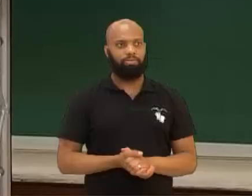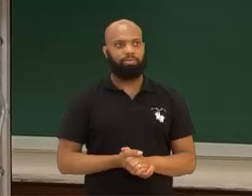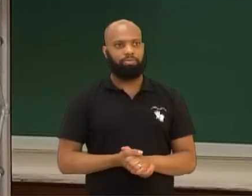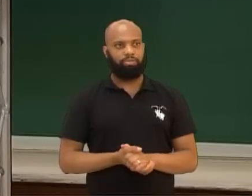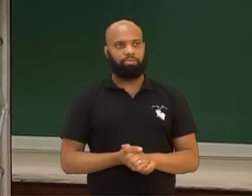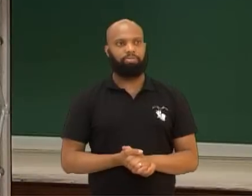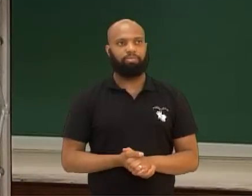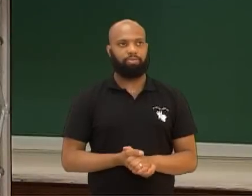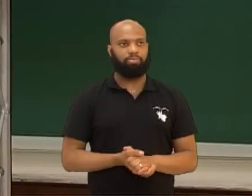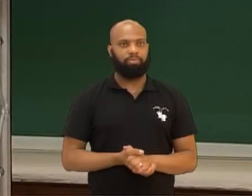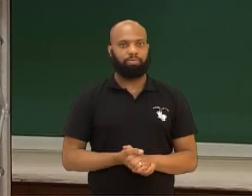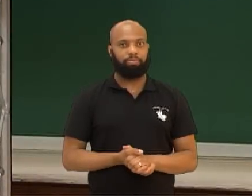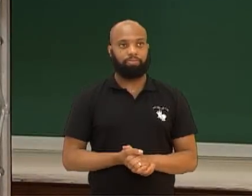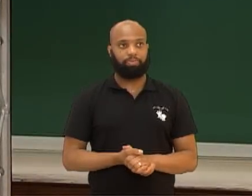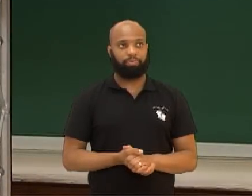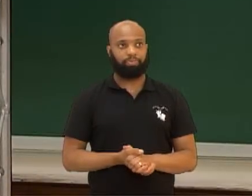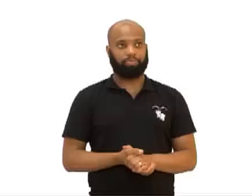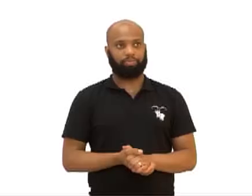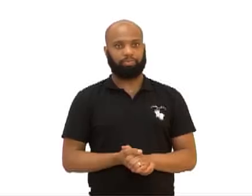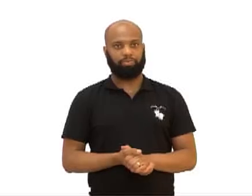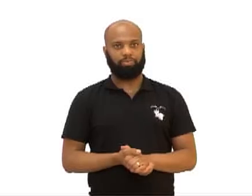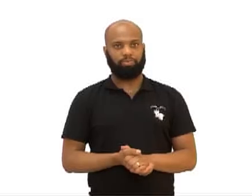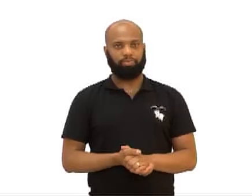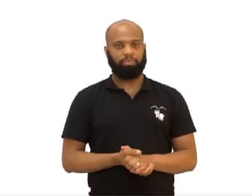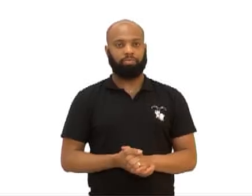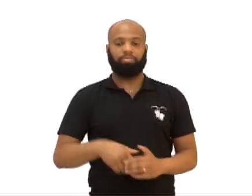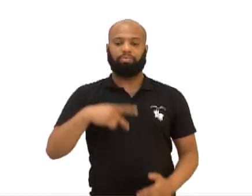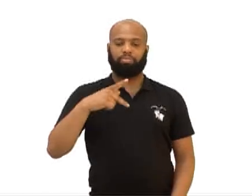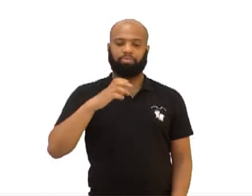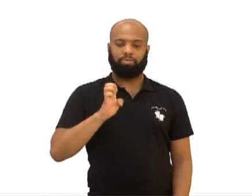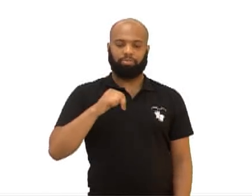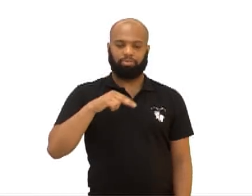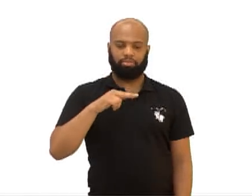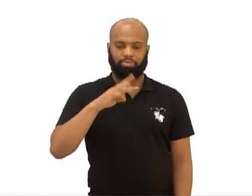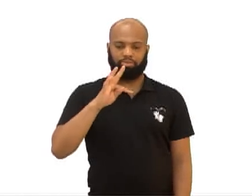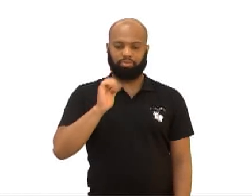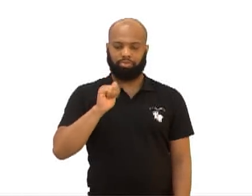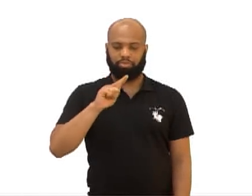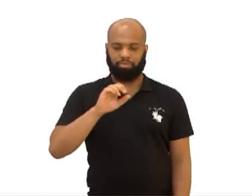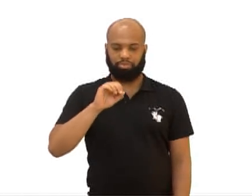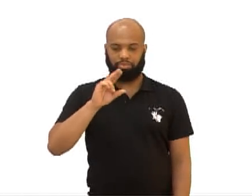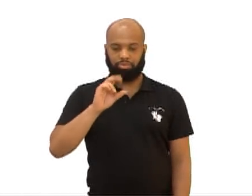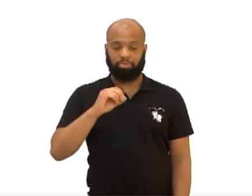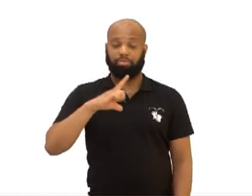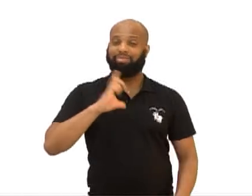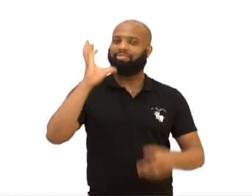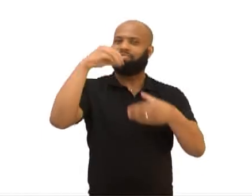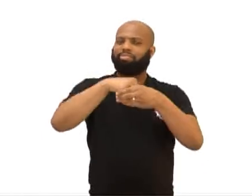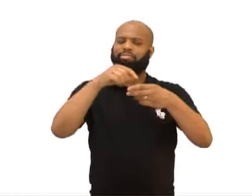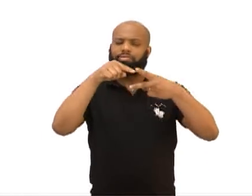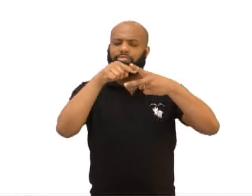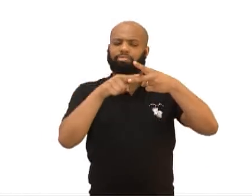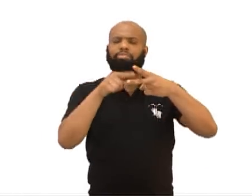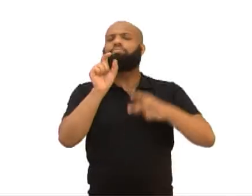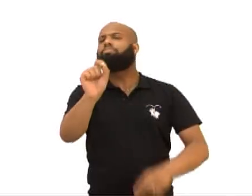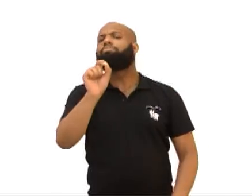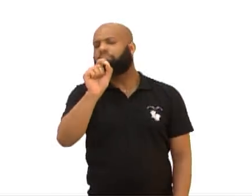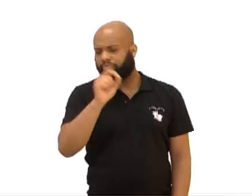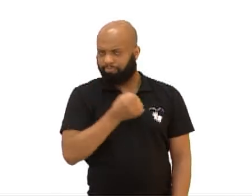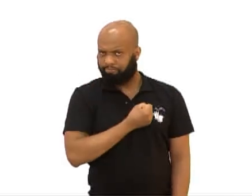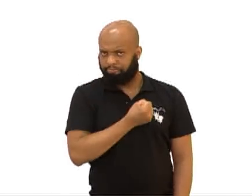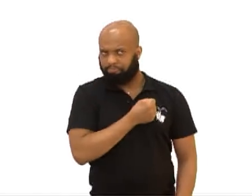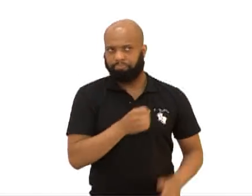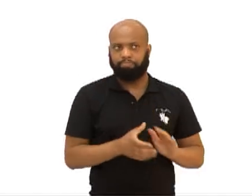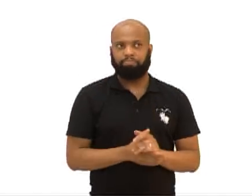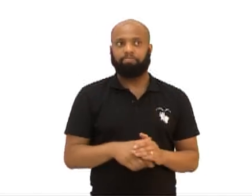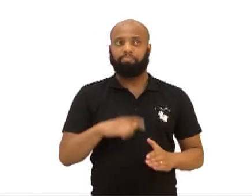ó. Quanto mede a medida do ângulo interno do pentágono? Né, essa é uma coisa que eu tinha que pensar quando eu estava preenchendo isso aqui.